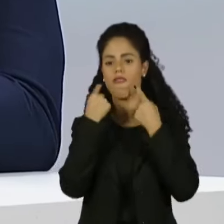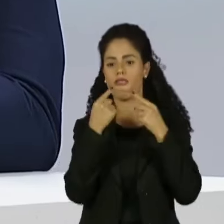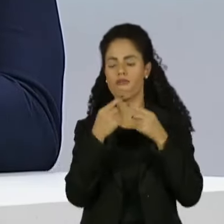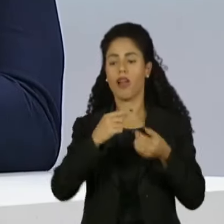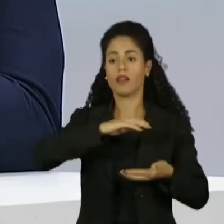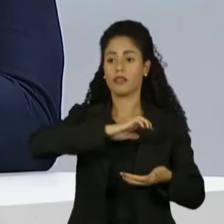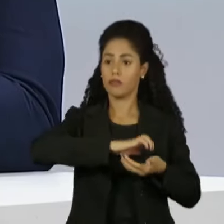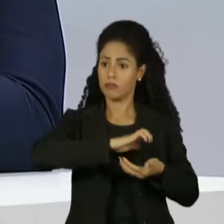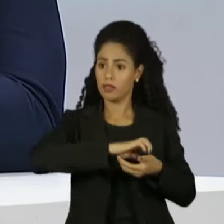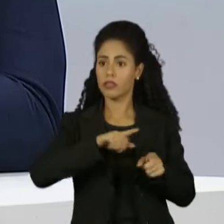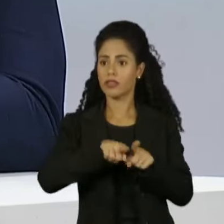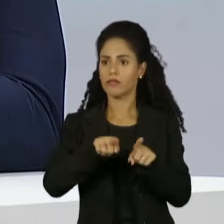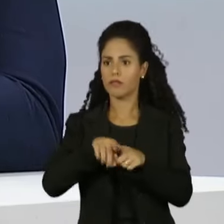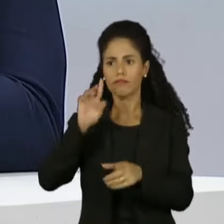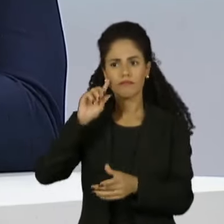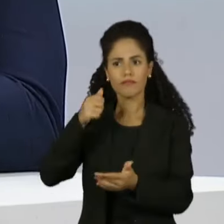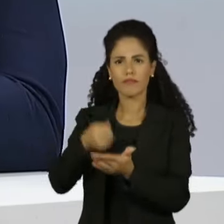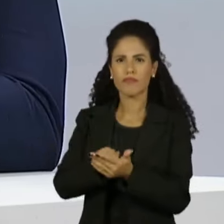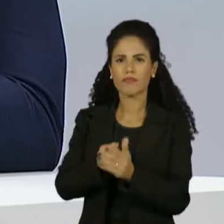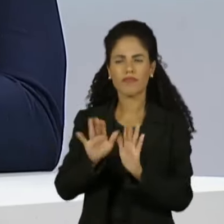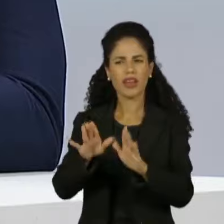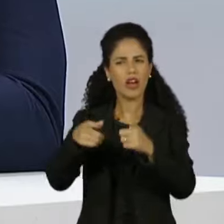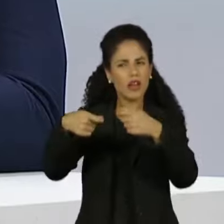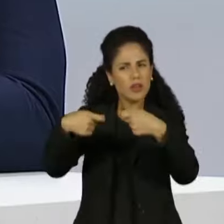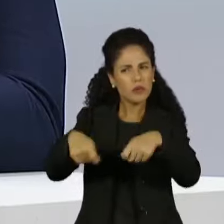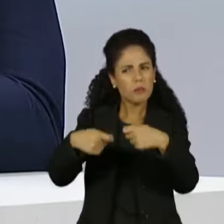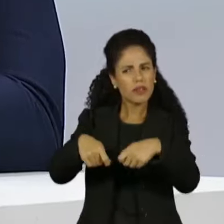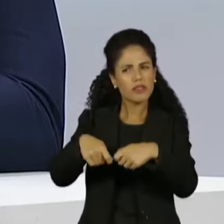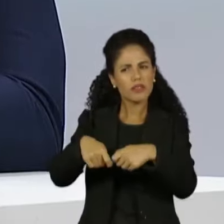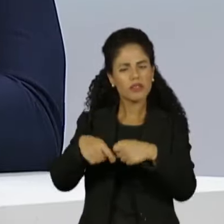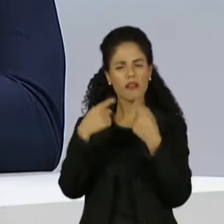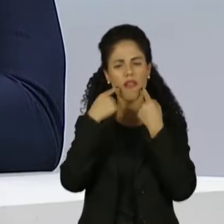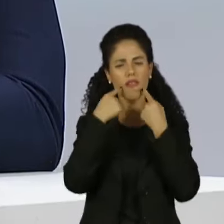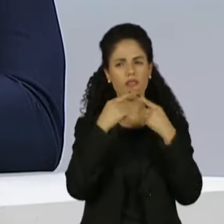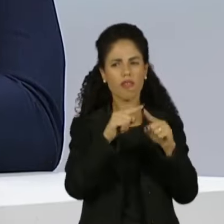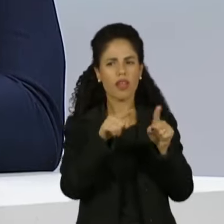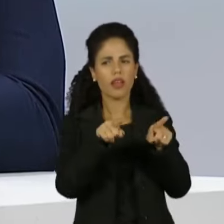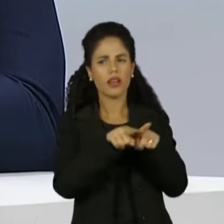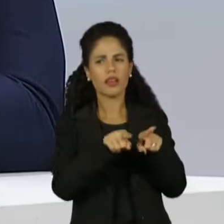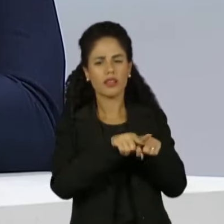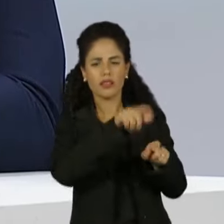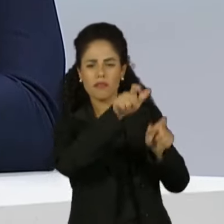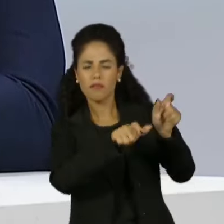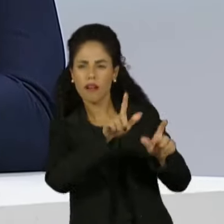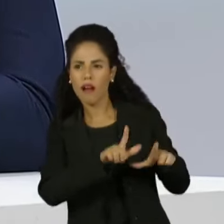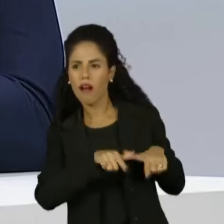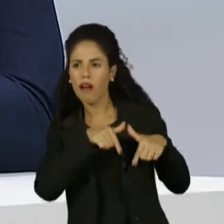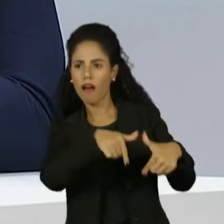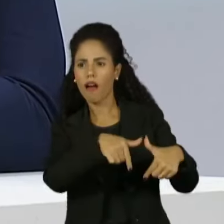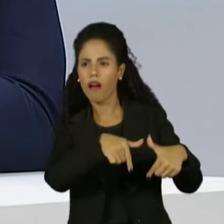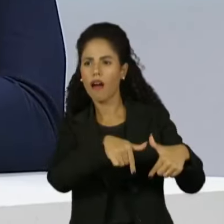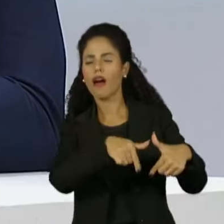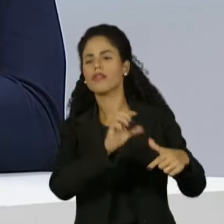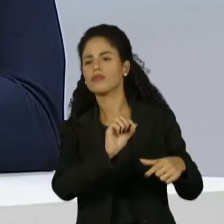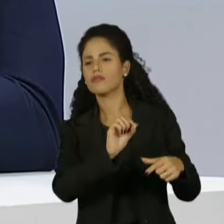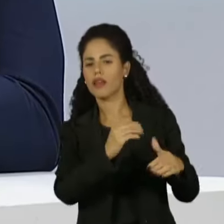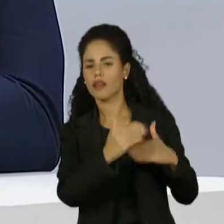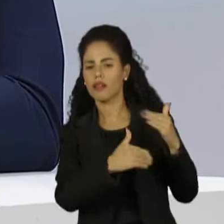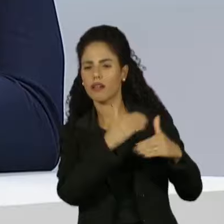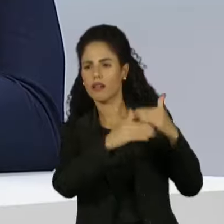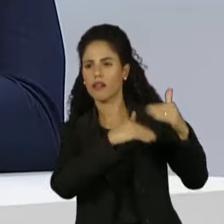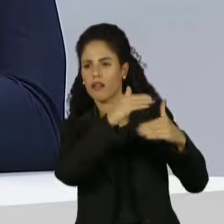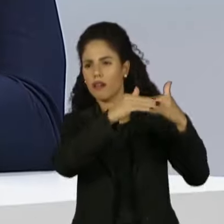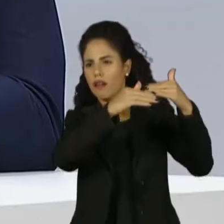STF e a atuação de ministros, não seria um pouco necessário criticar e contestar também as atuações da SECAI que não avançaram, que